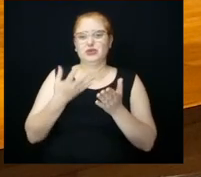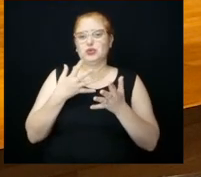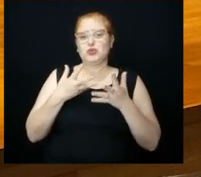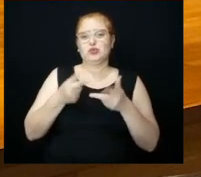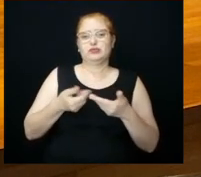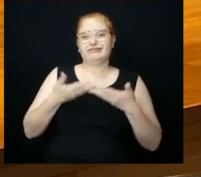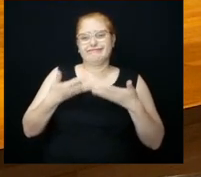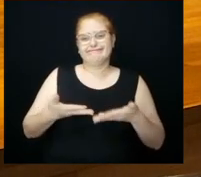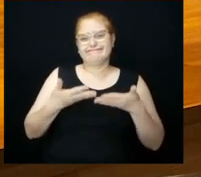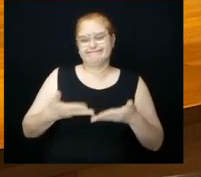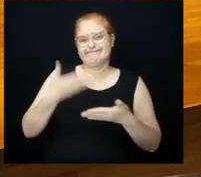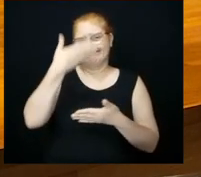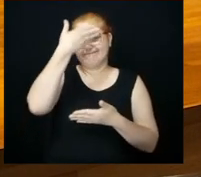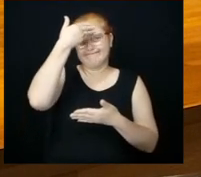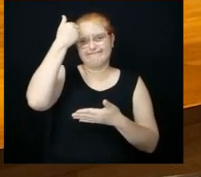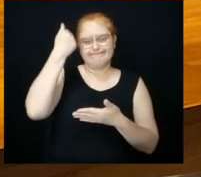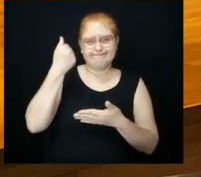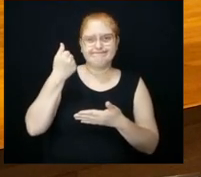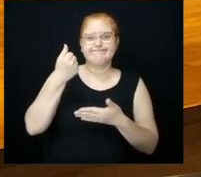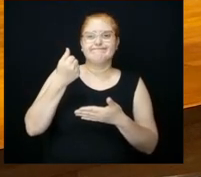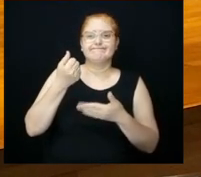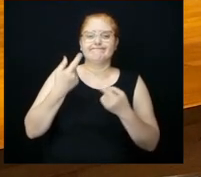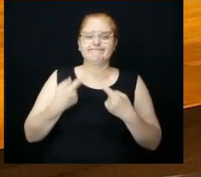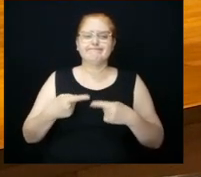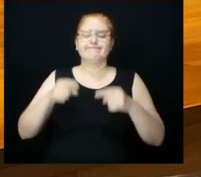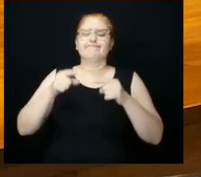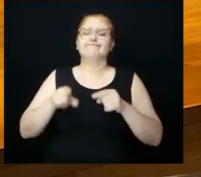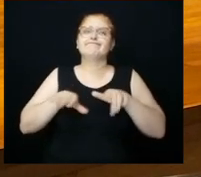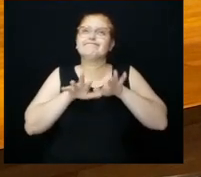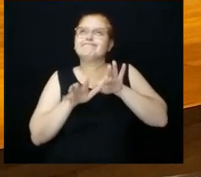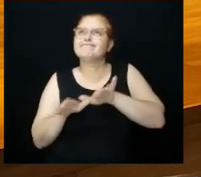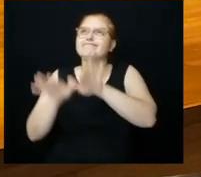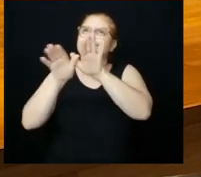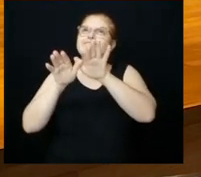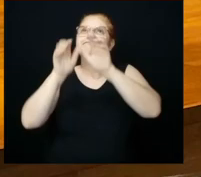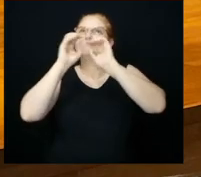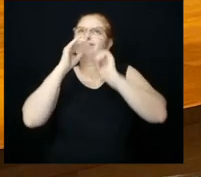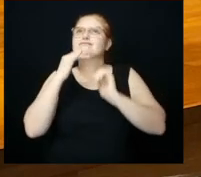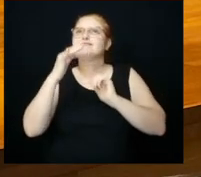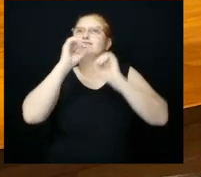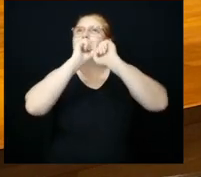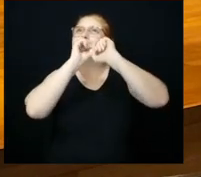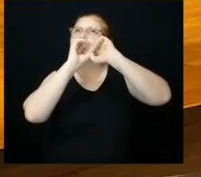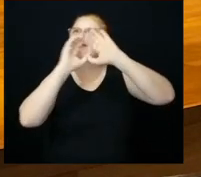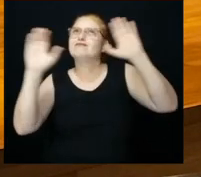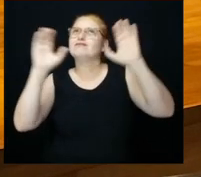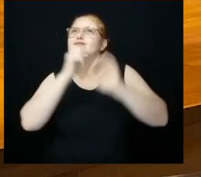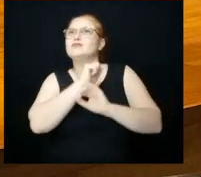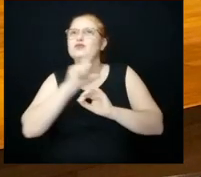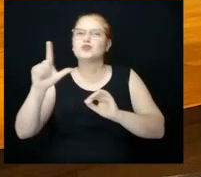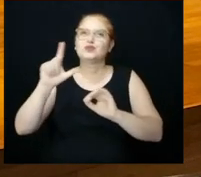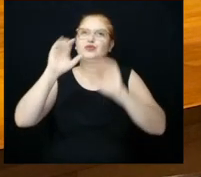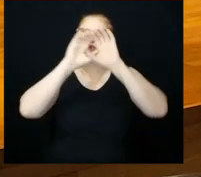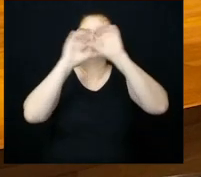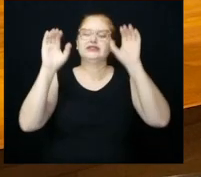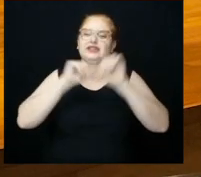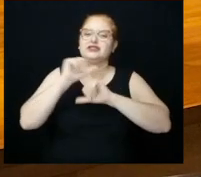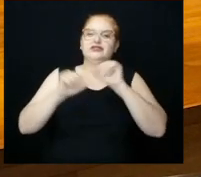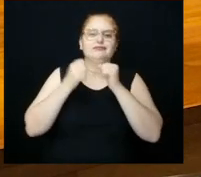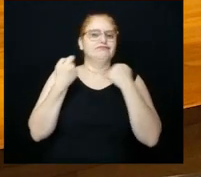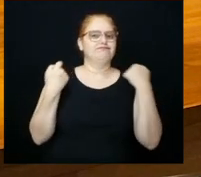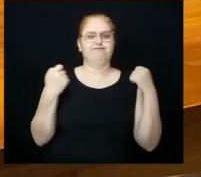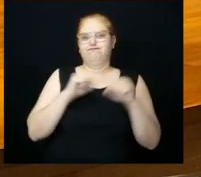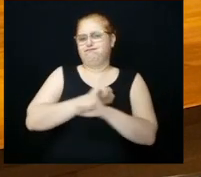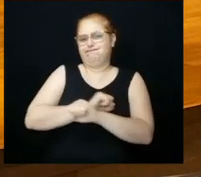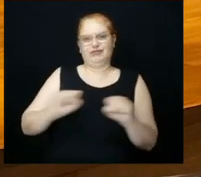leveza, esquecidas da ousadia de levantar asas pelo azul. Aqui, o céu se tornara